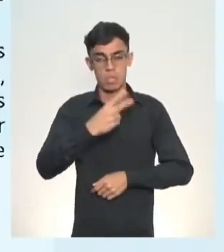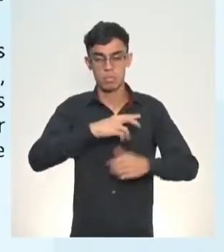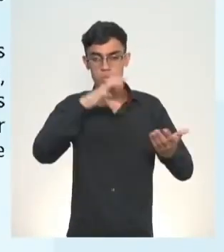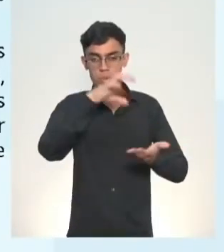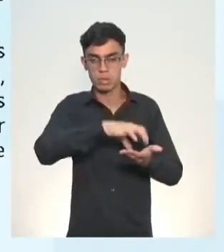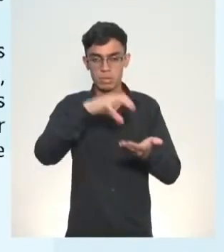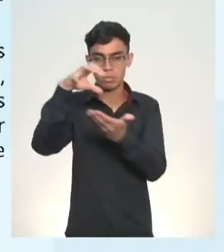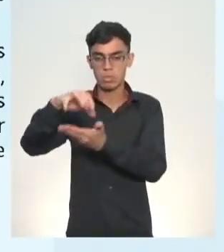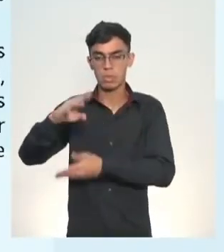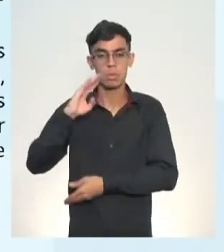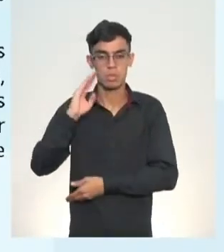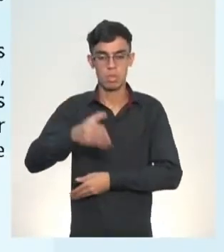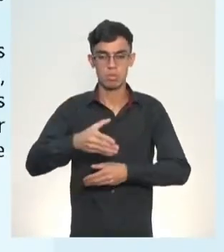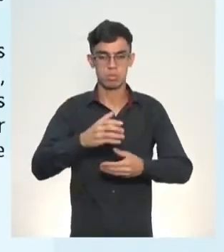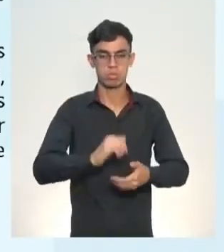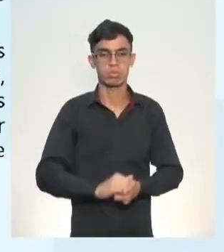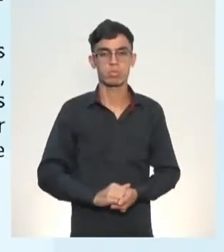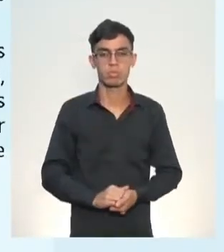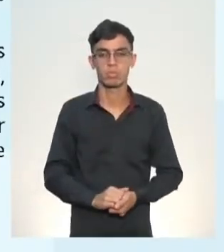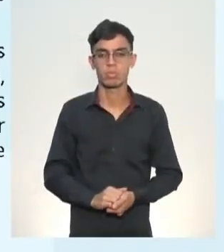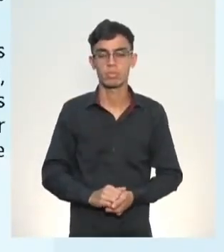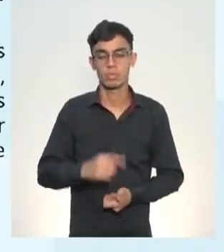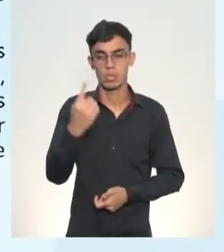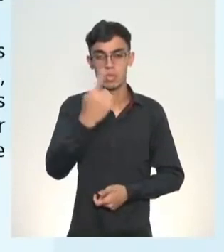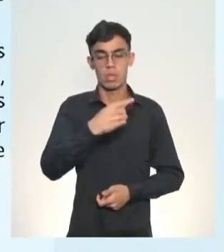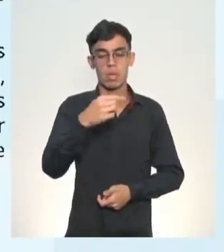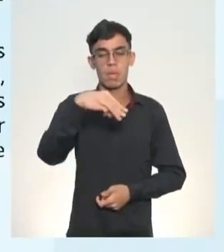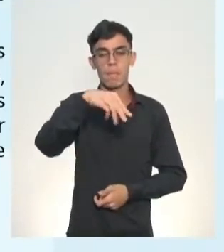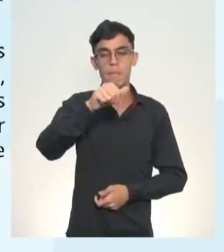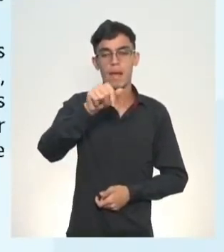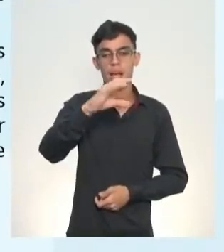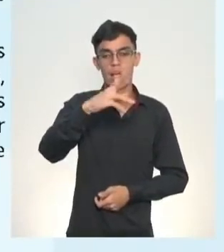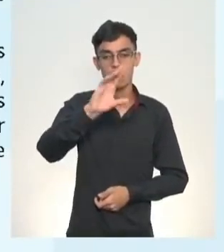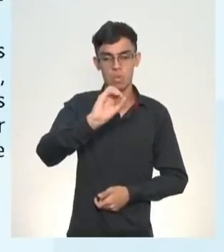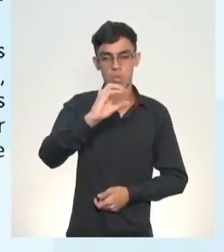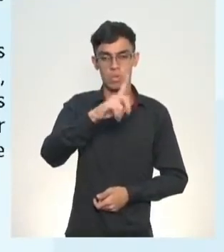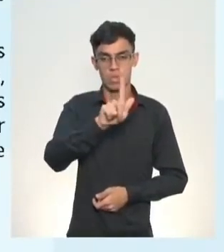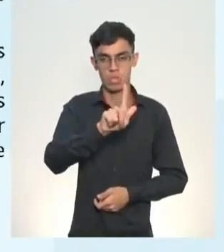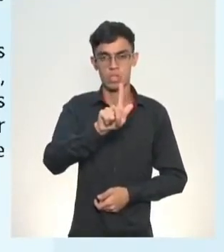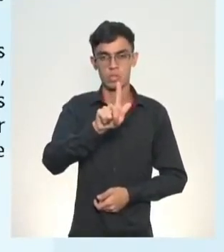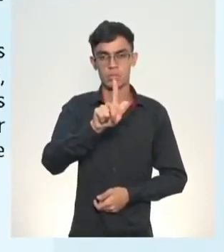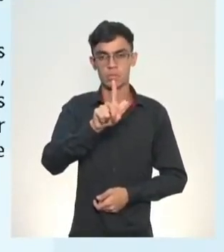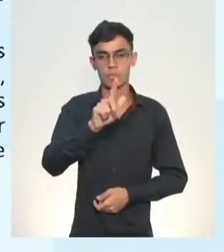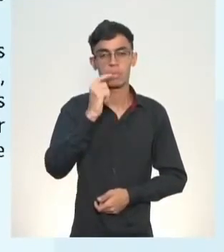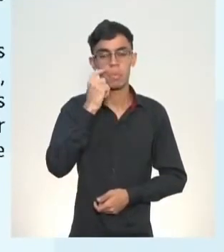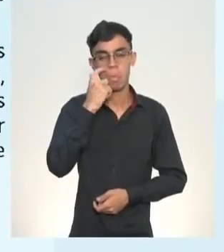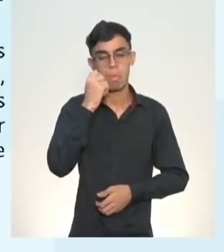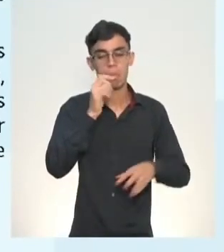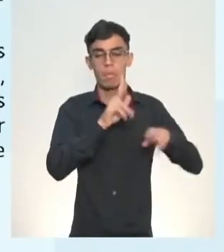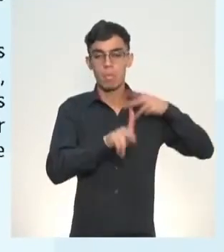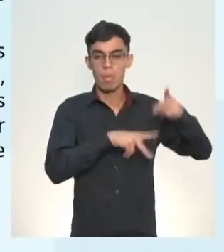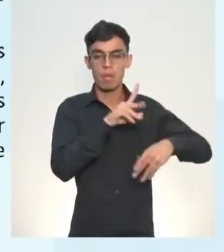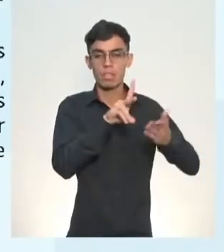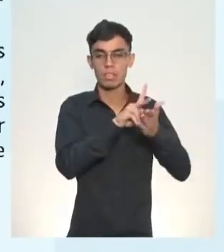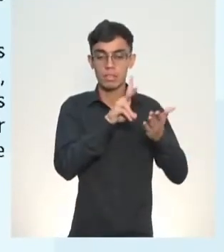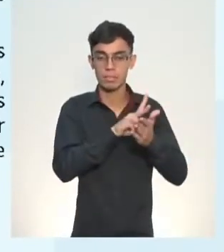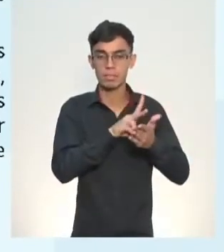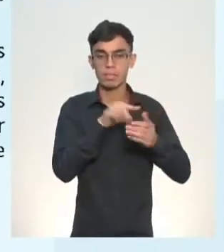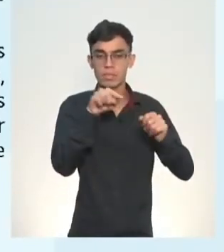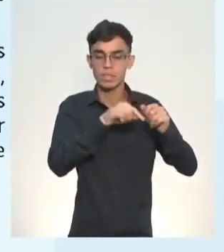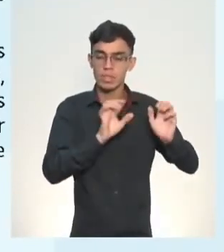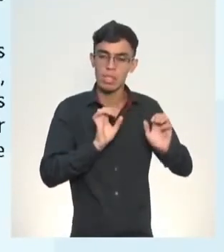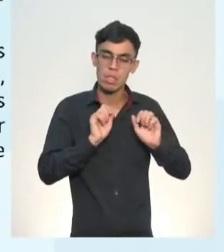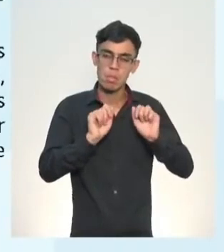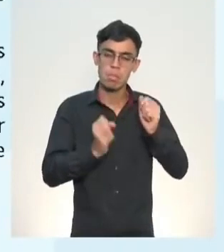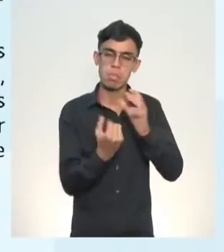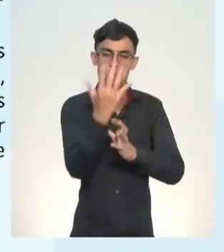indígenas principais, né, dois troncos principais. O tronco Macro-G, que era, né, as tribos indígenas que ficavam mais para